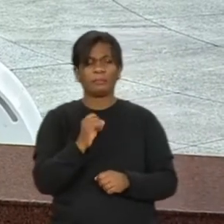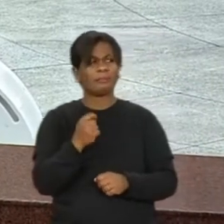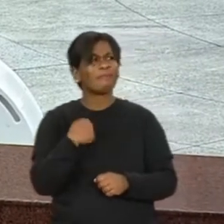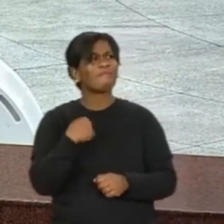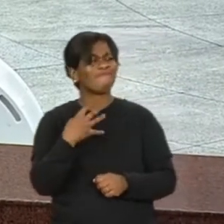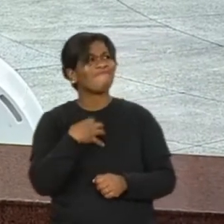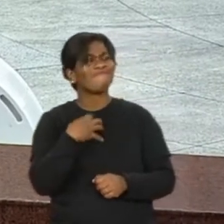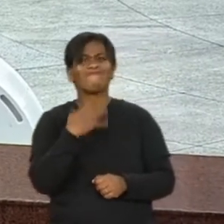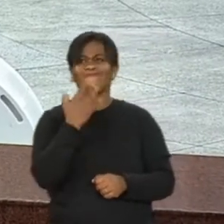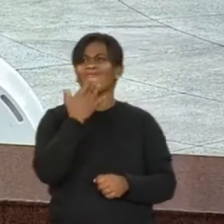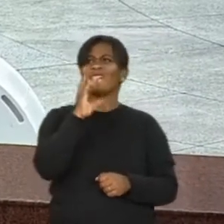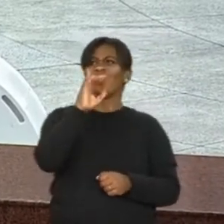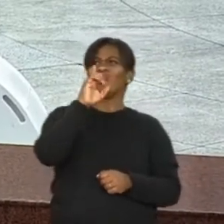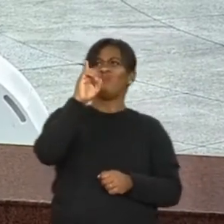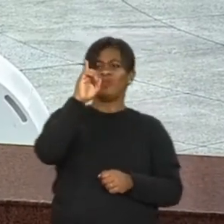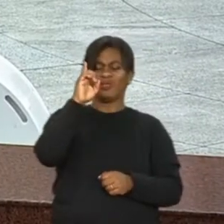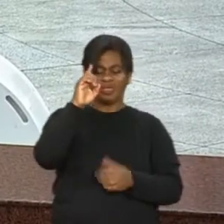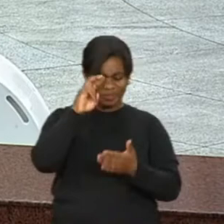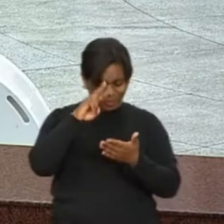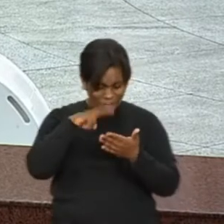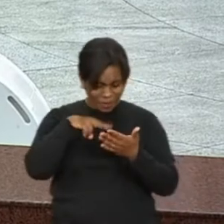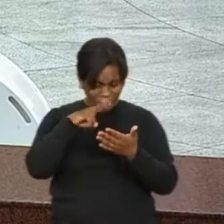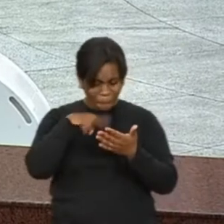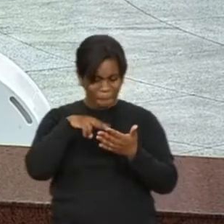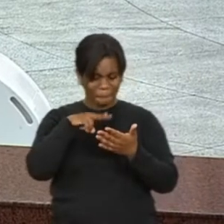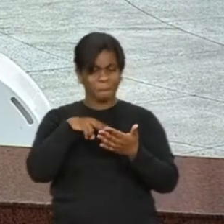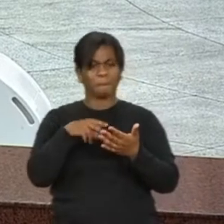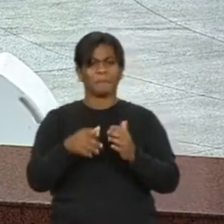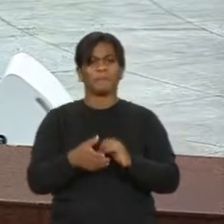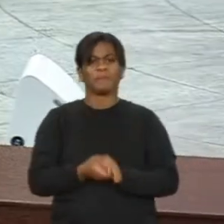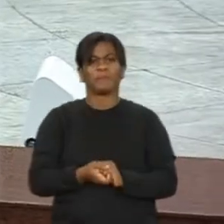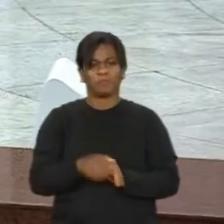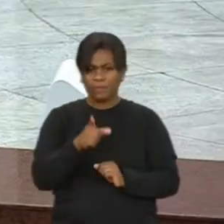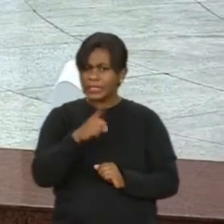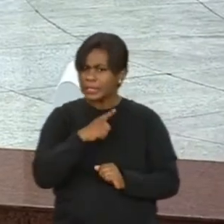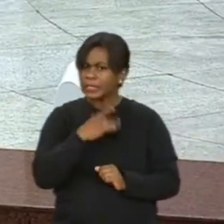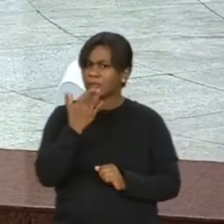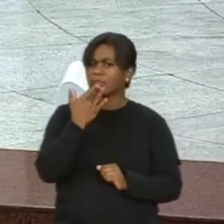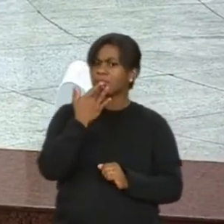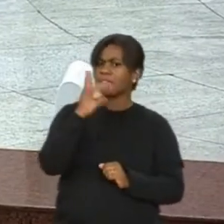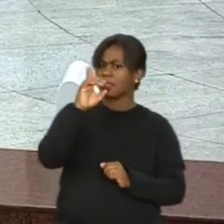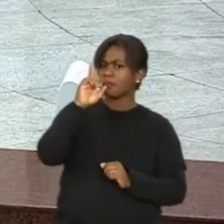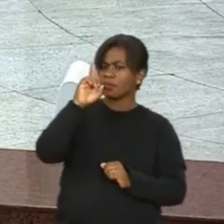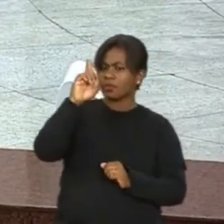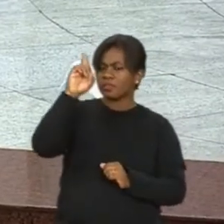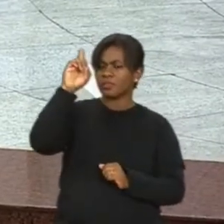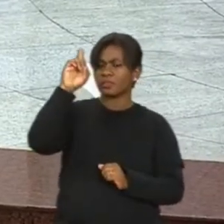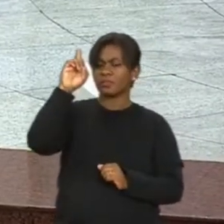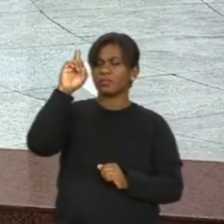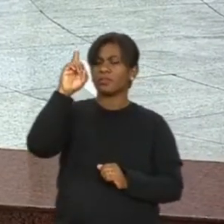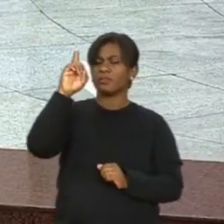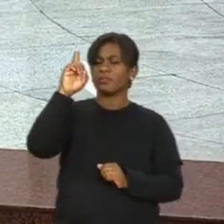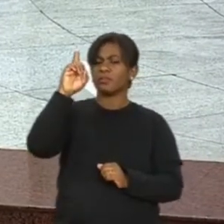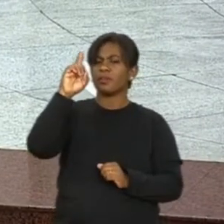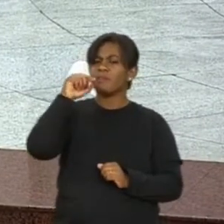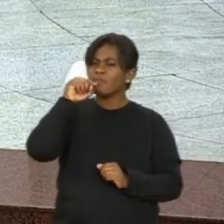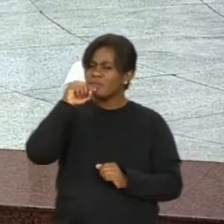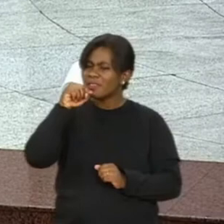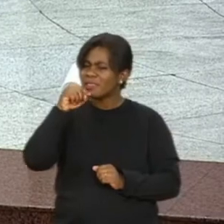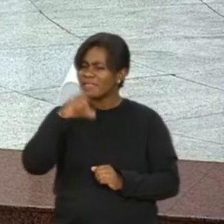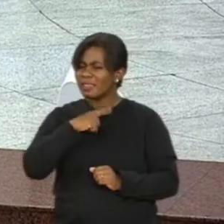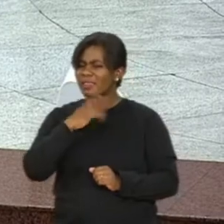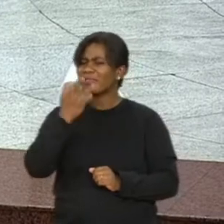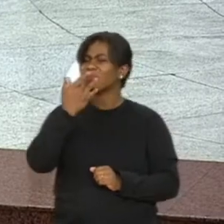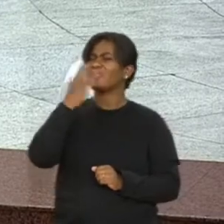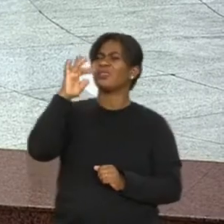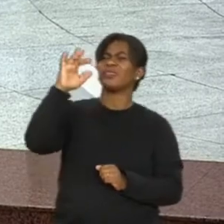tanto temor, quando eu leio essa palavra. Você tem temor de Deus? Você tem esse temor? Você